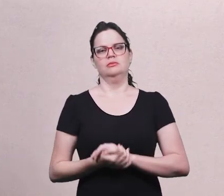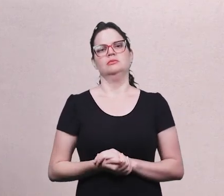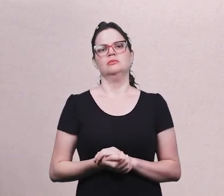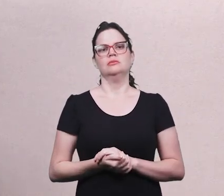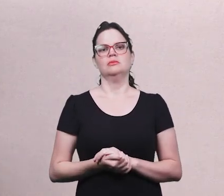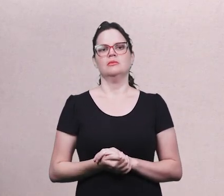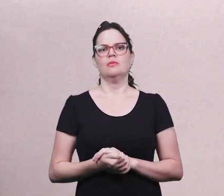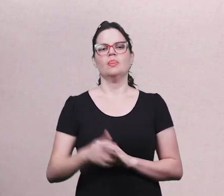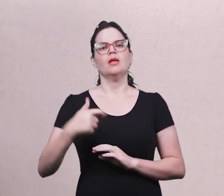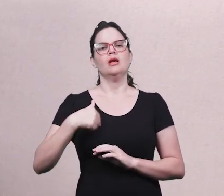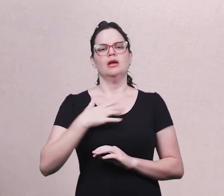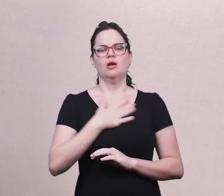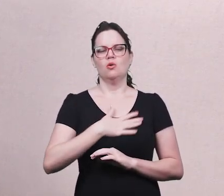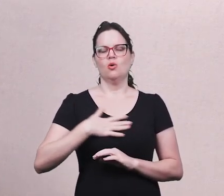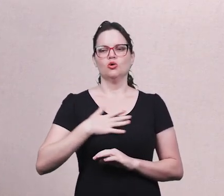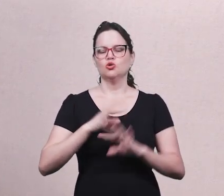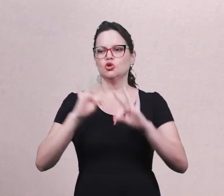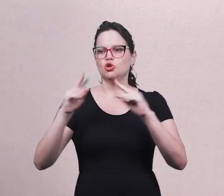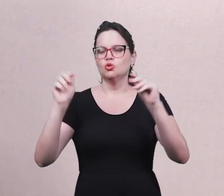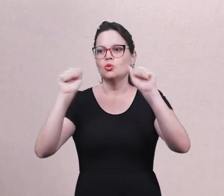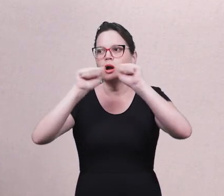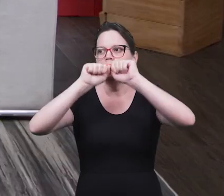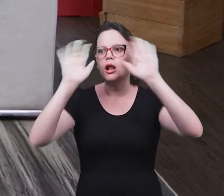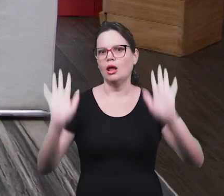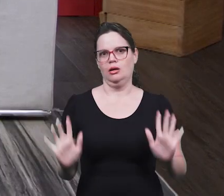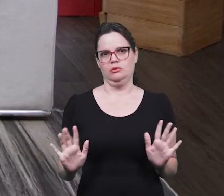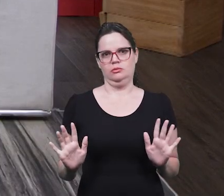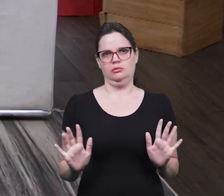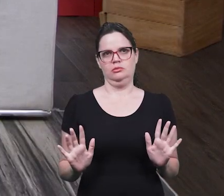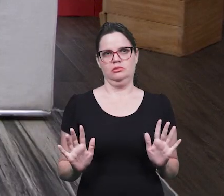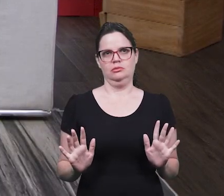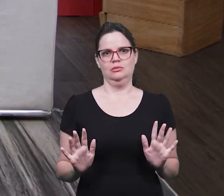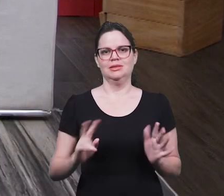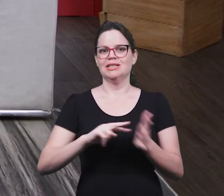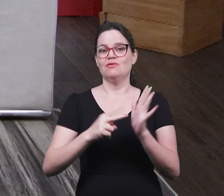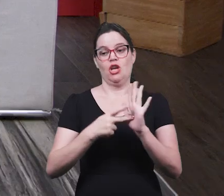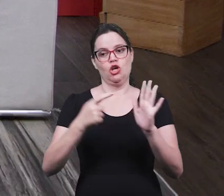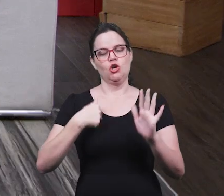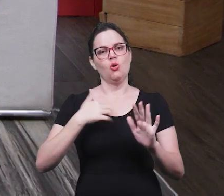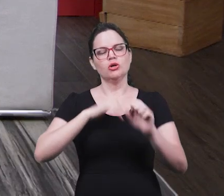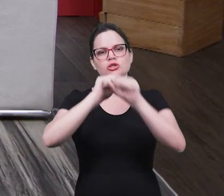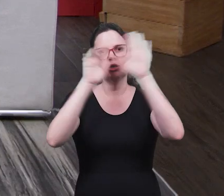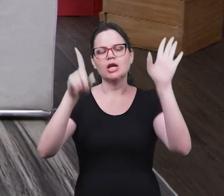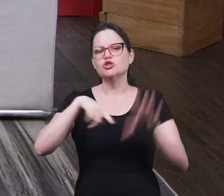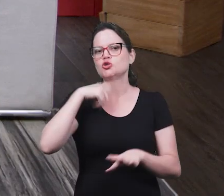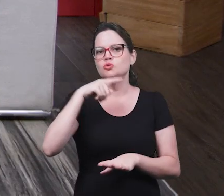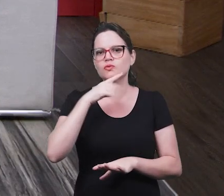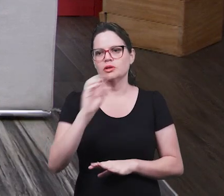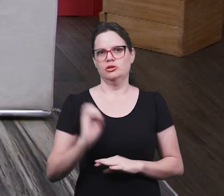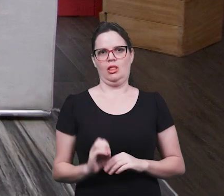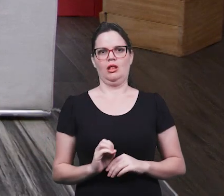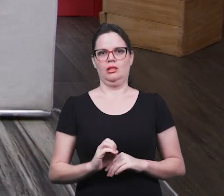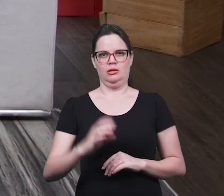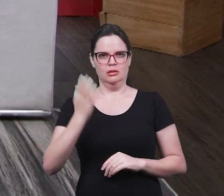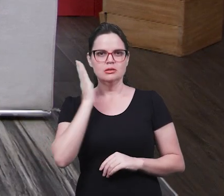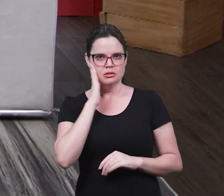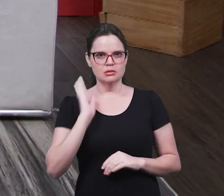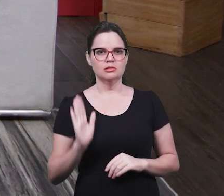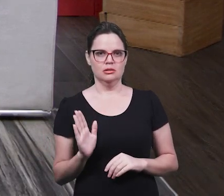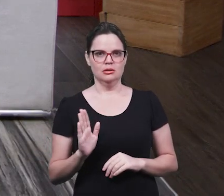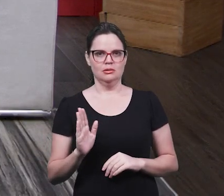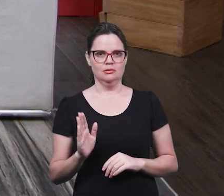de coisas claras. Você gosta de clareza. Clareza, firmeza,